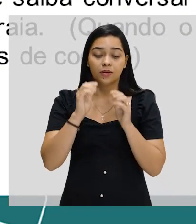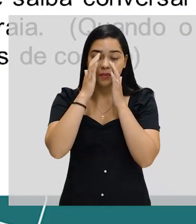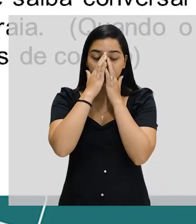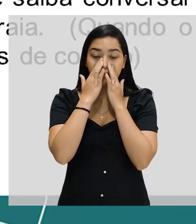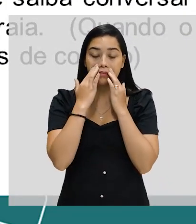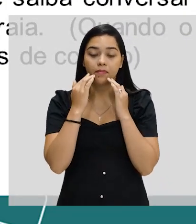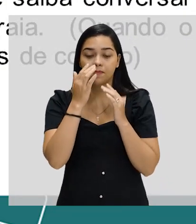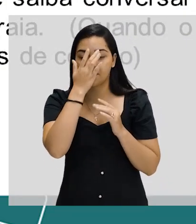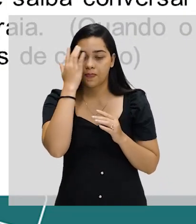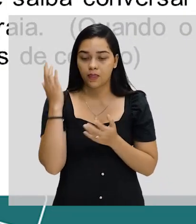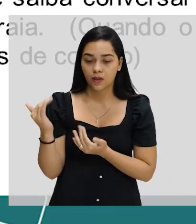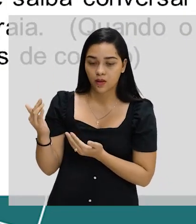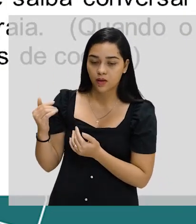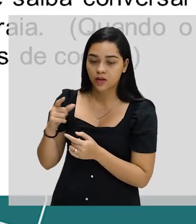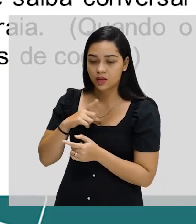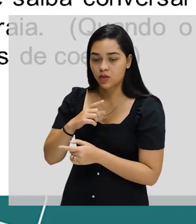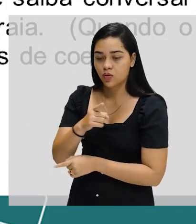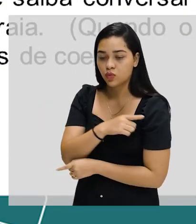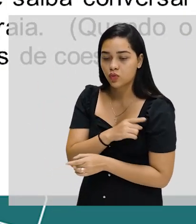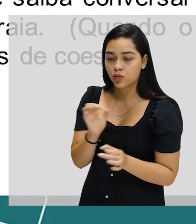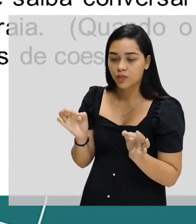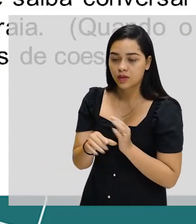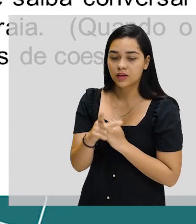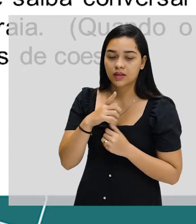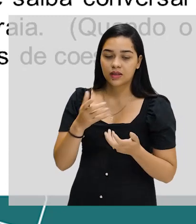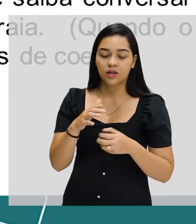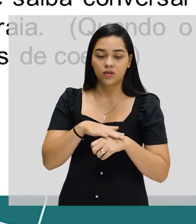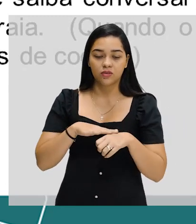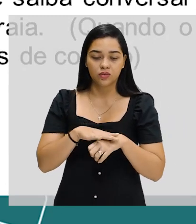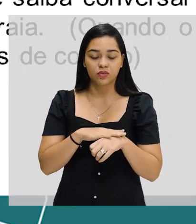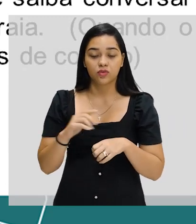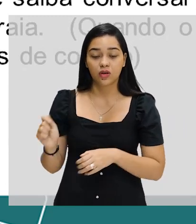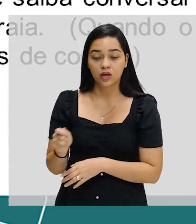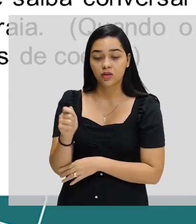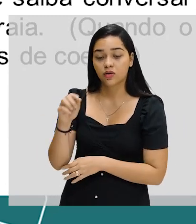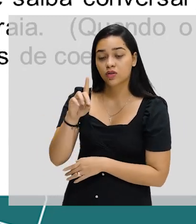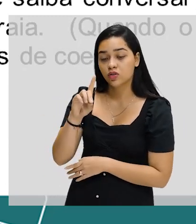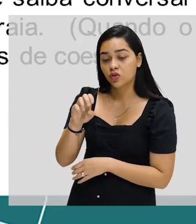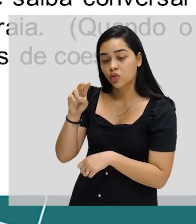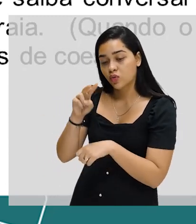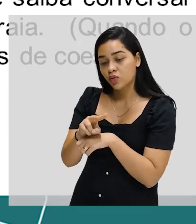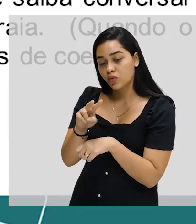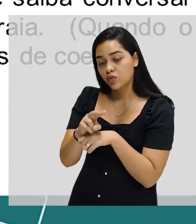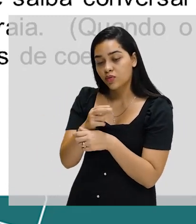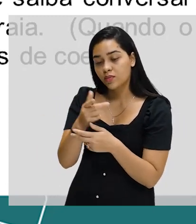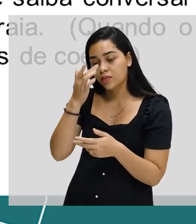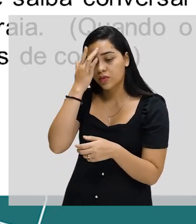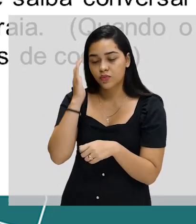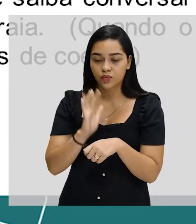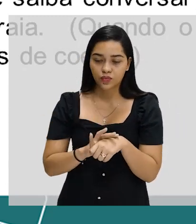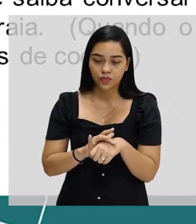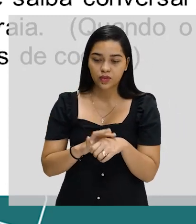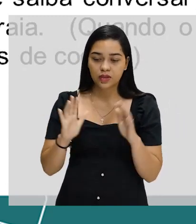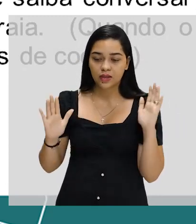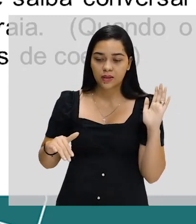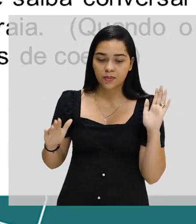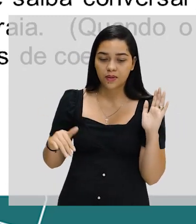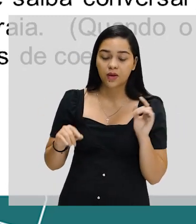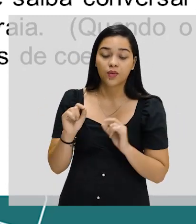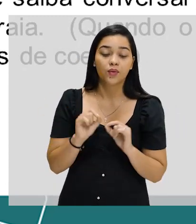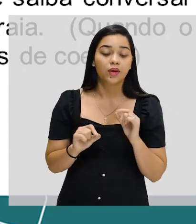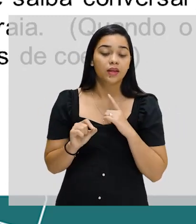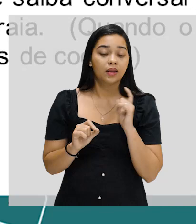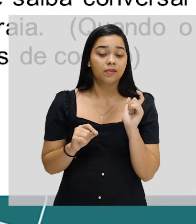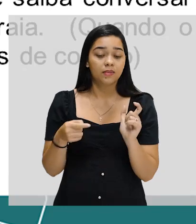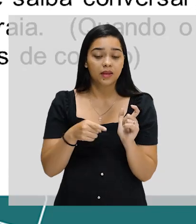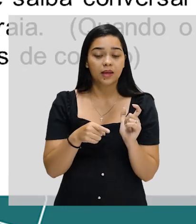a garoto com curso primário completo que saiba conversar com adultos de cuidar de enfermos em descanso na praia.